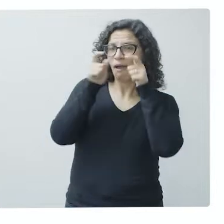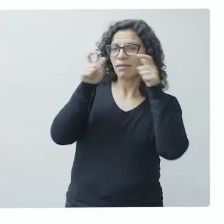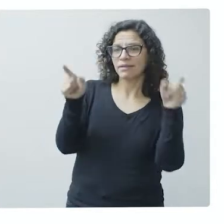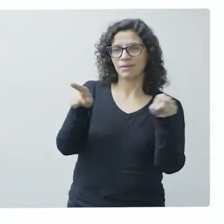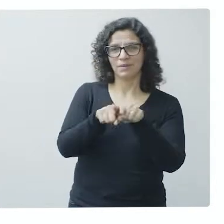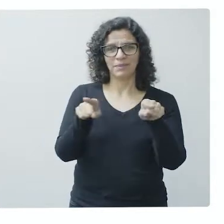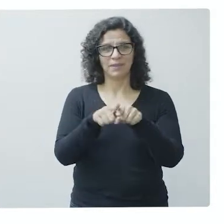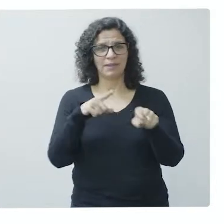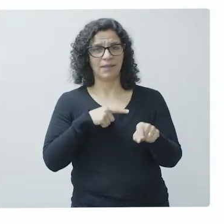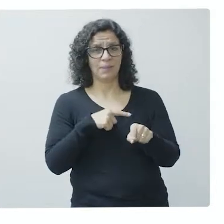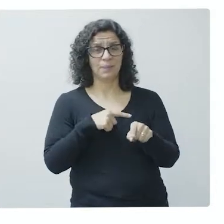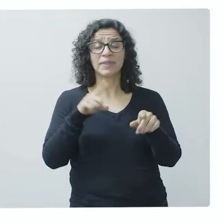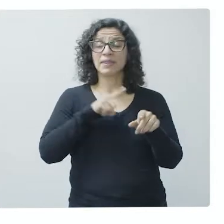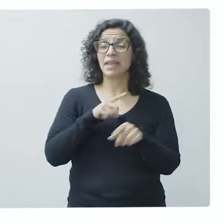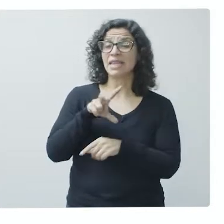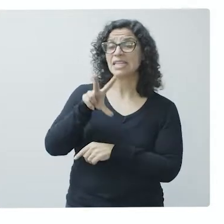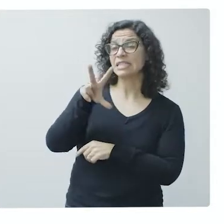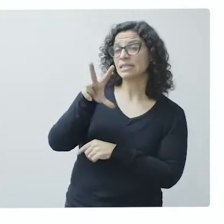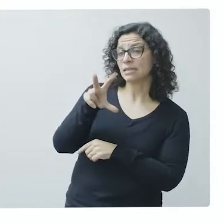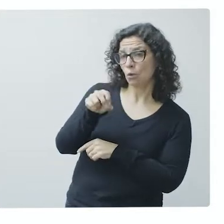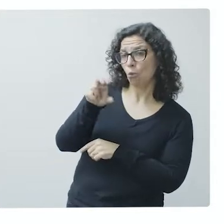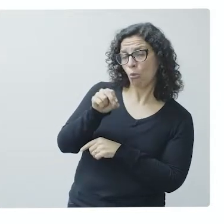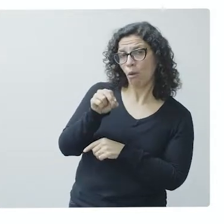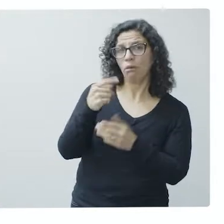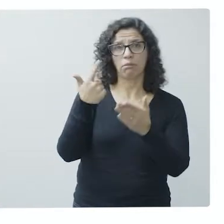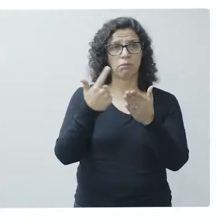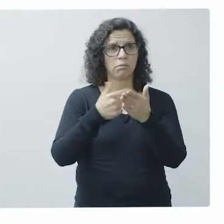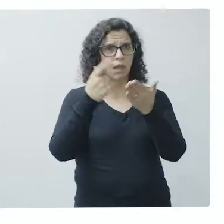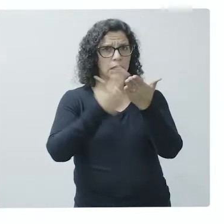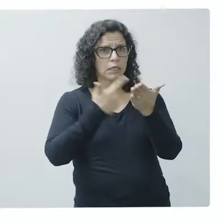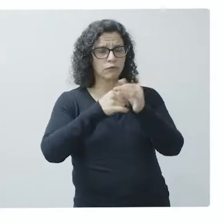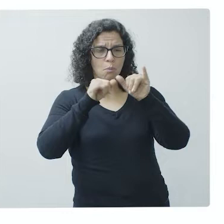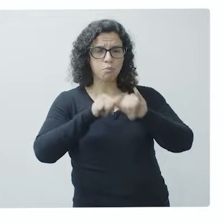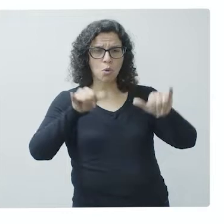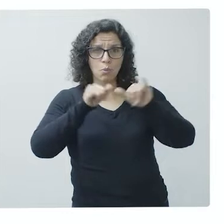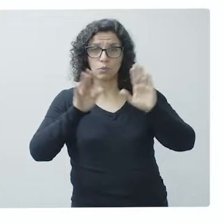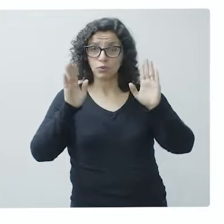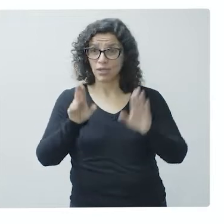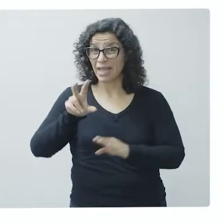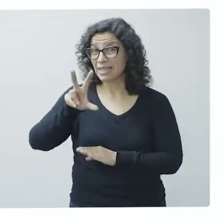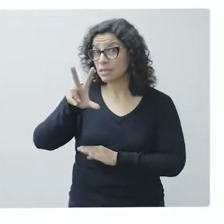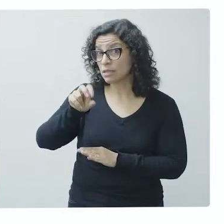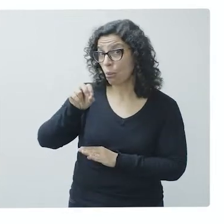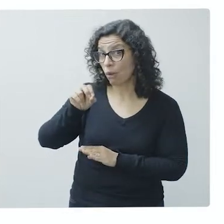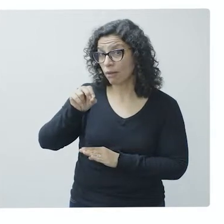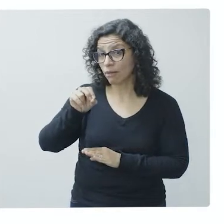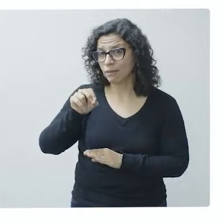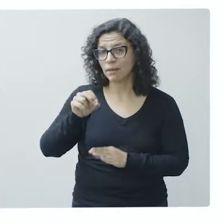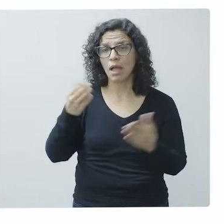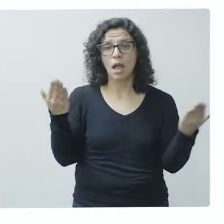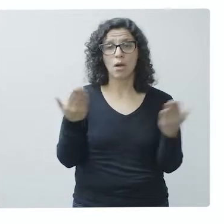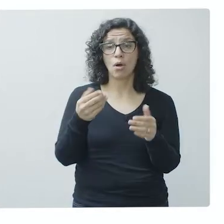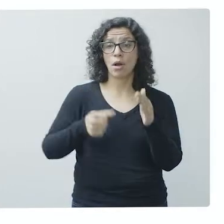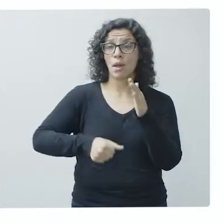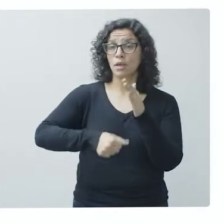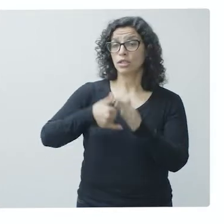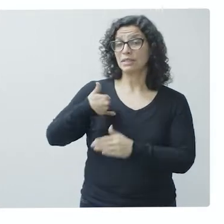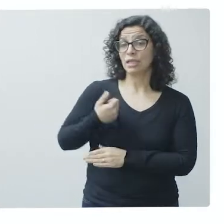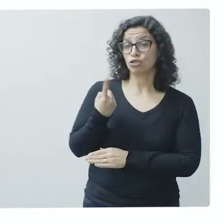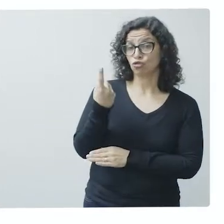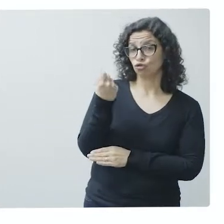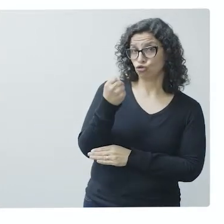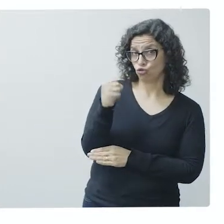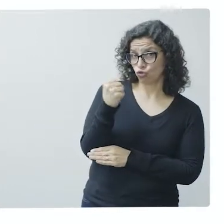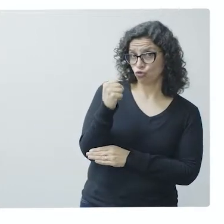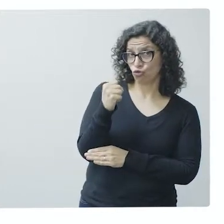Olha só, mais de 50 obras publicadas. Mais de 50 obras. E ela, aos